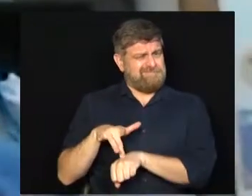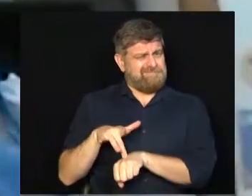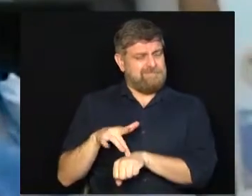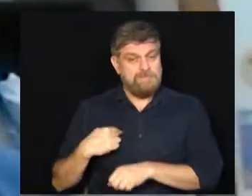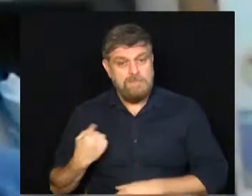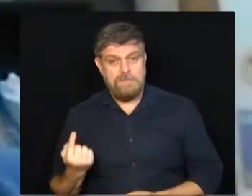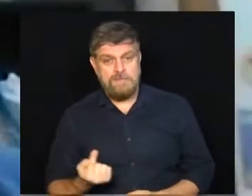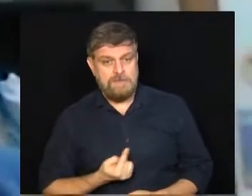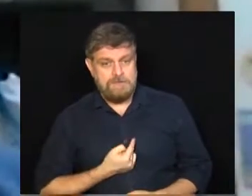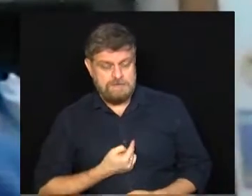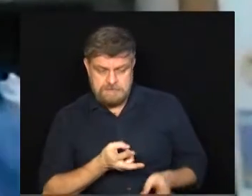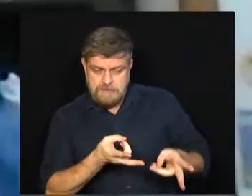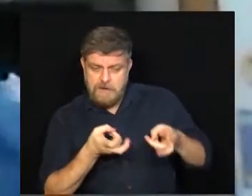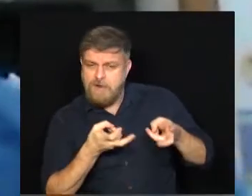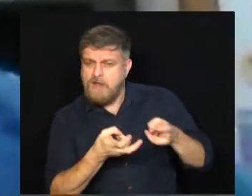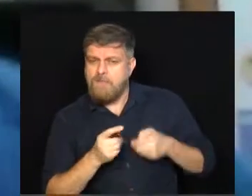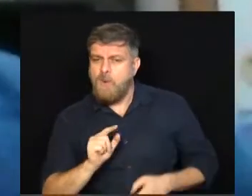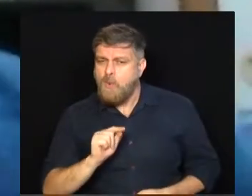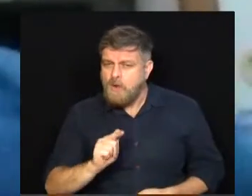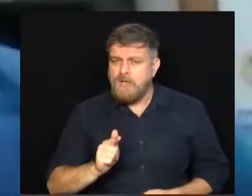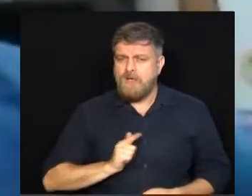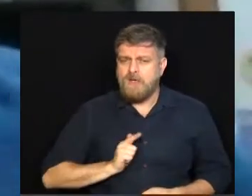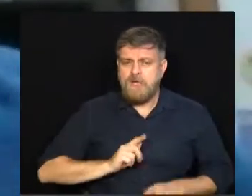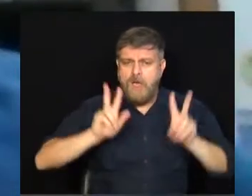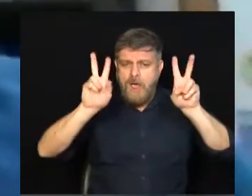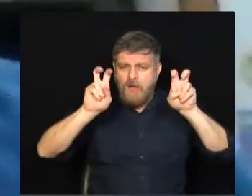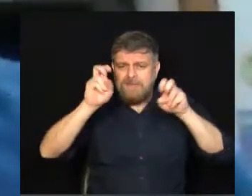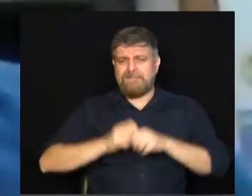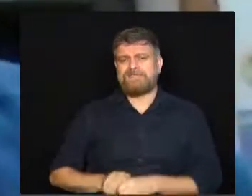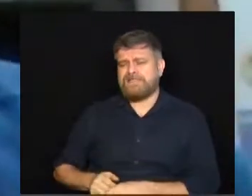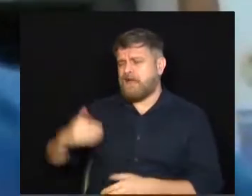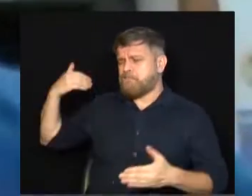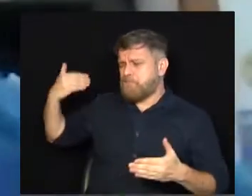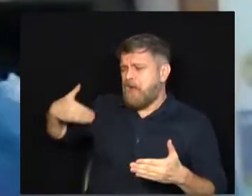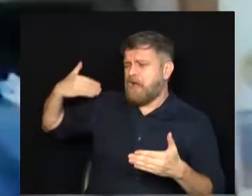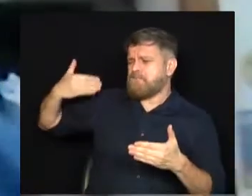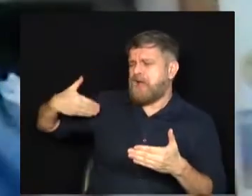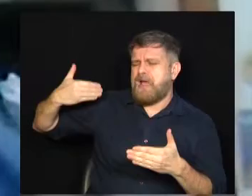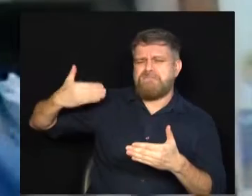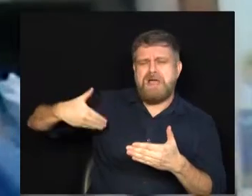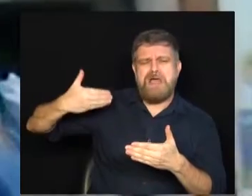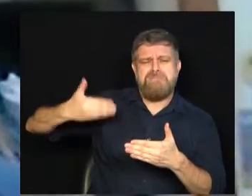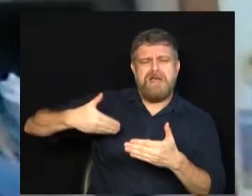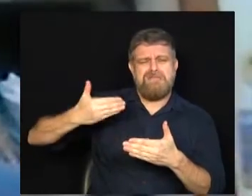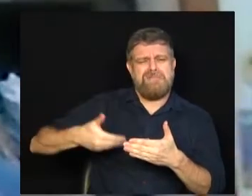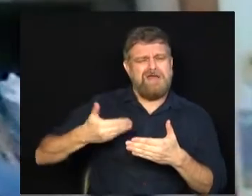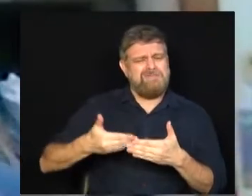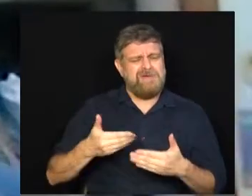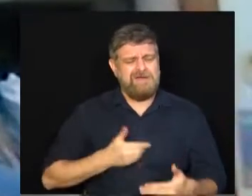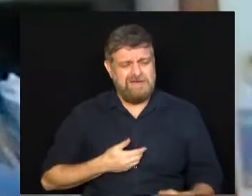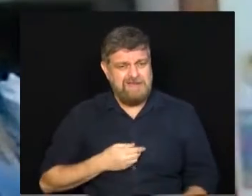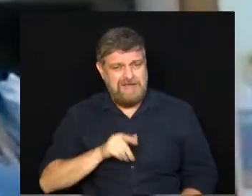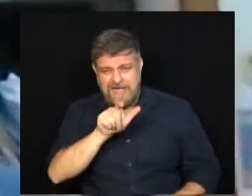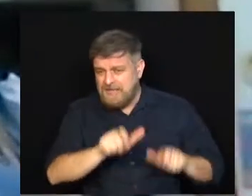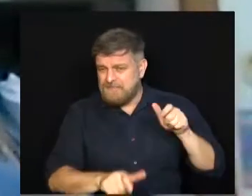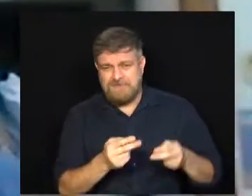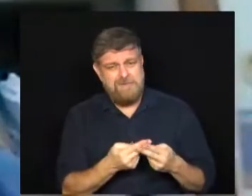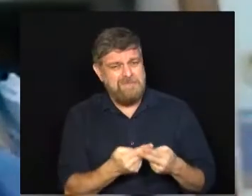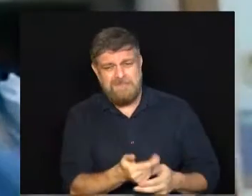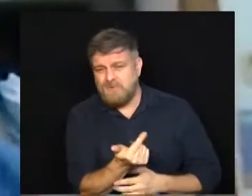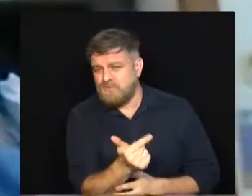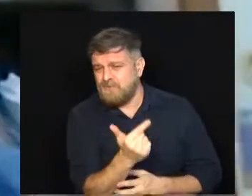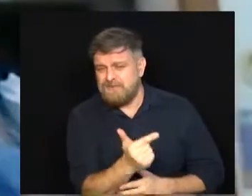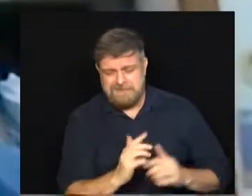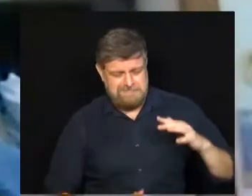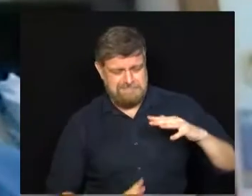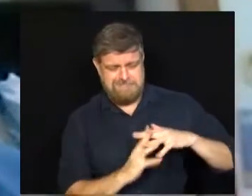né, que essa é uma questão que vem já de longa data, uma intolerância que vem aflorando, e